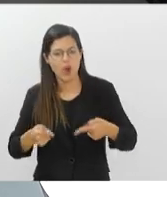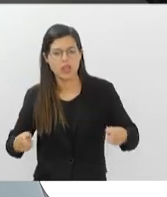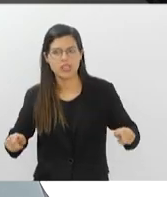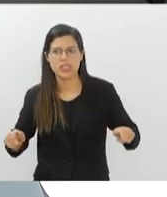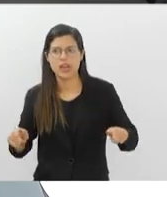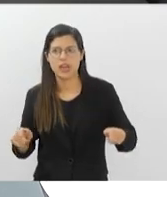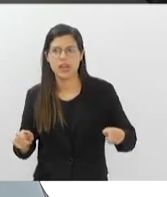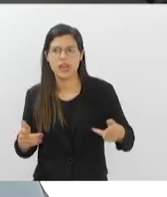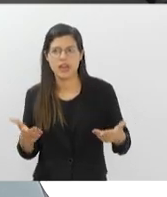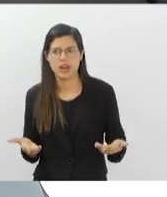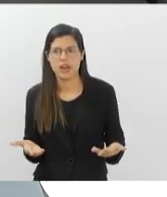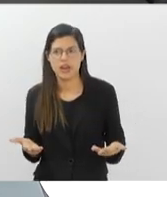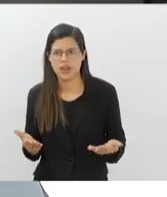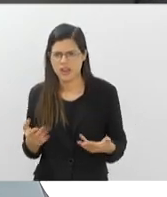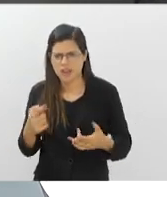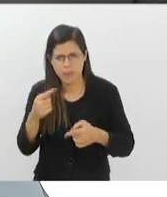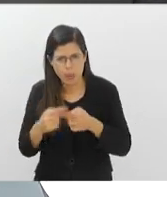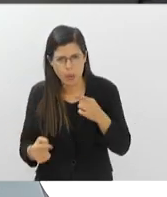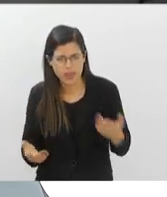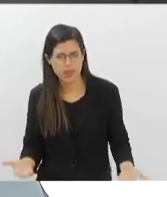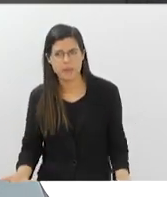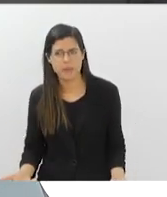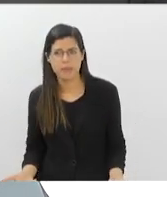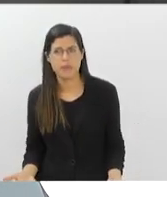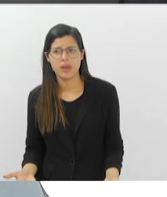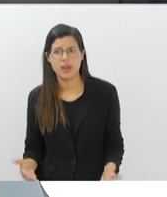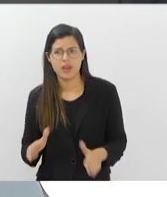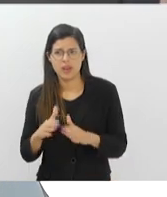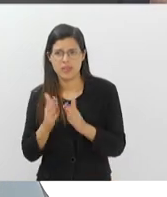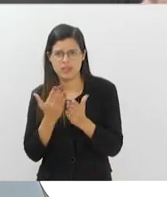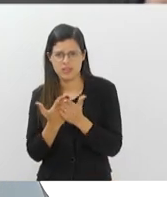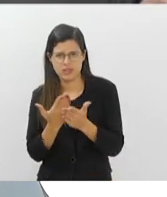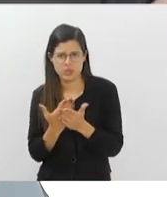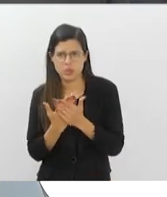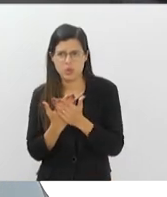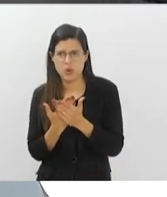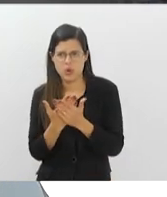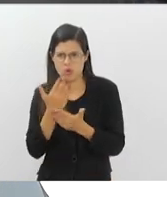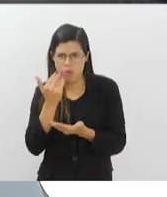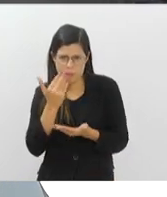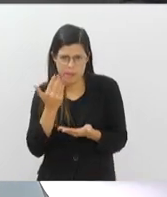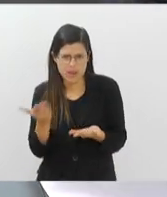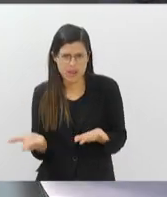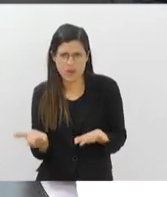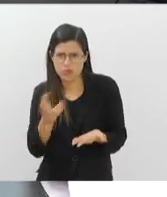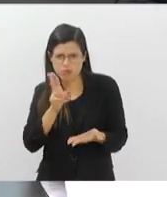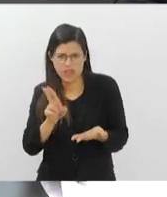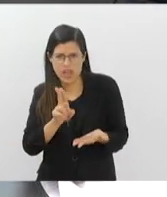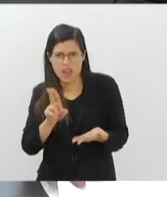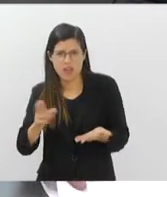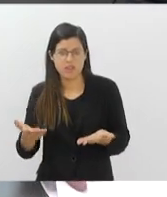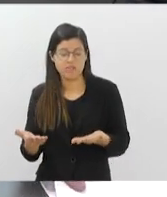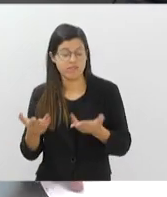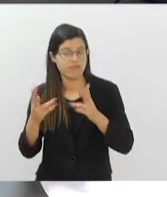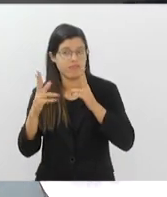é? Proíbe isso das escolas consumir, é um tema